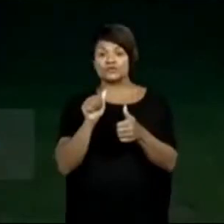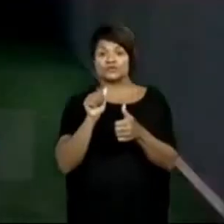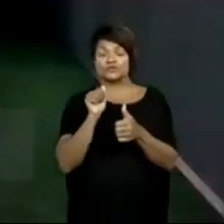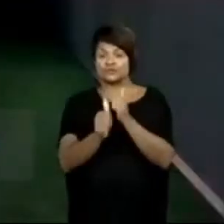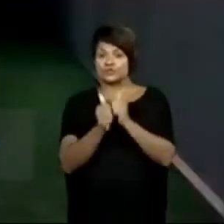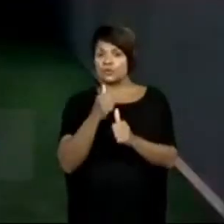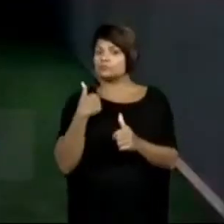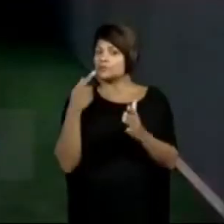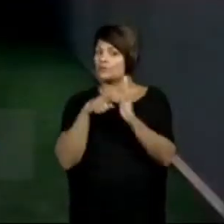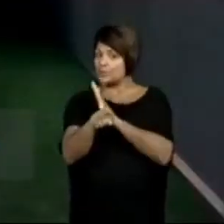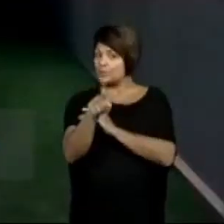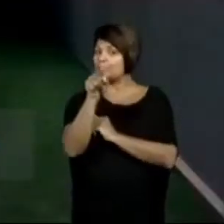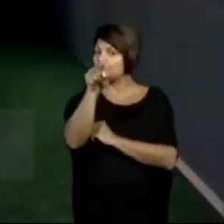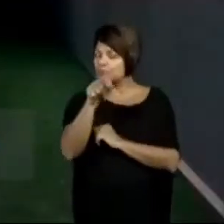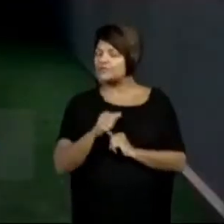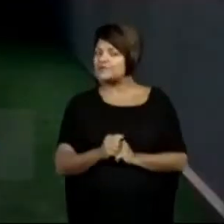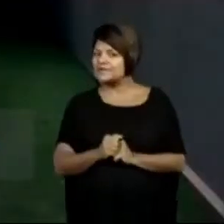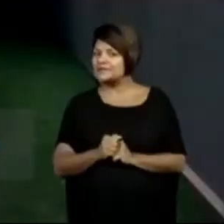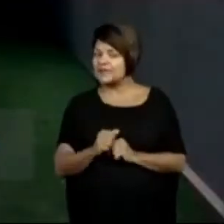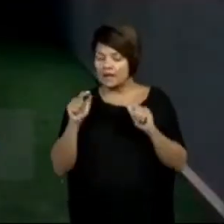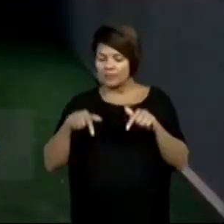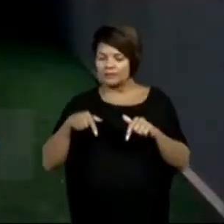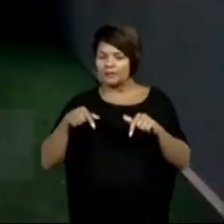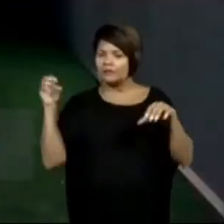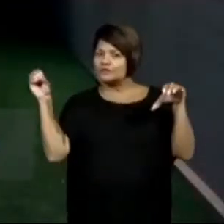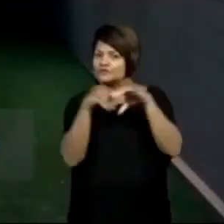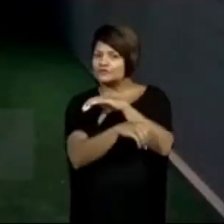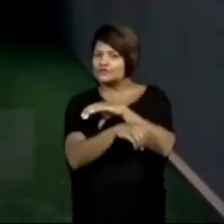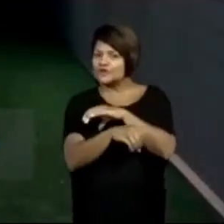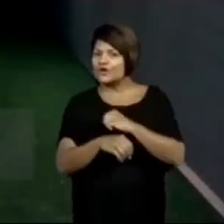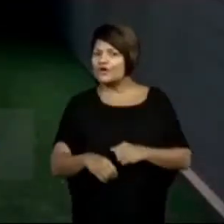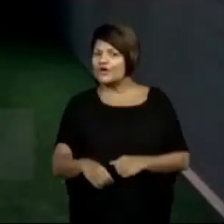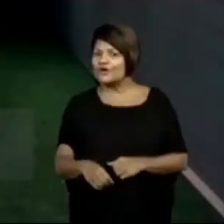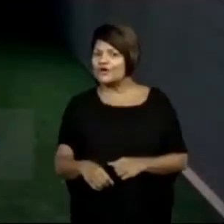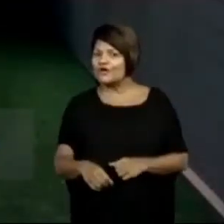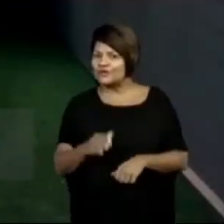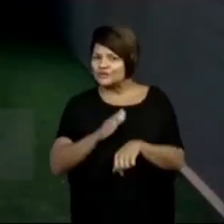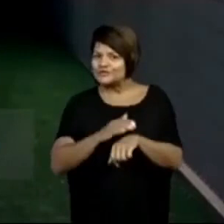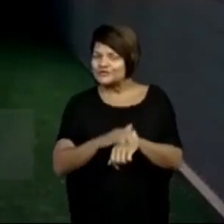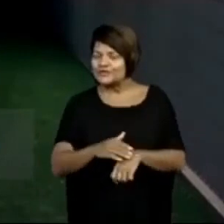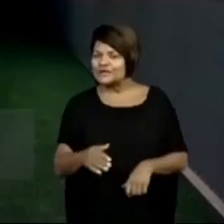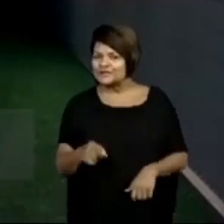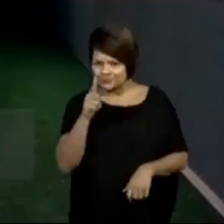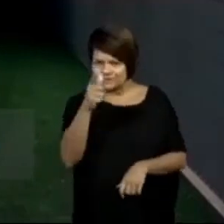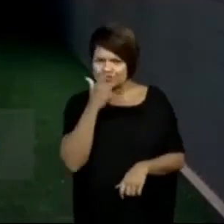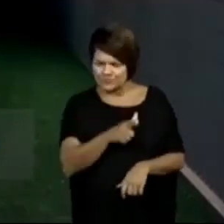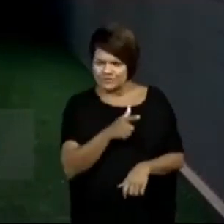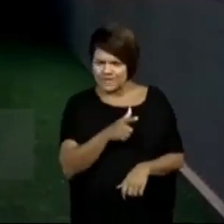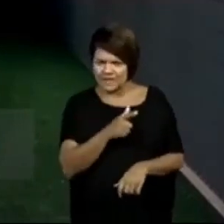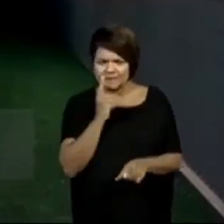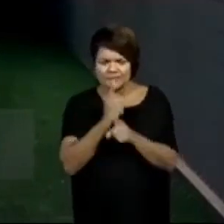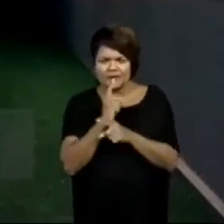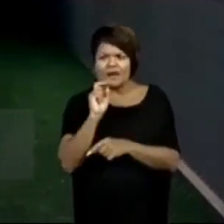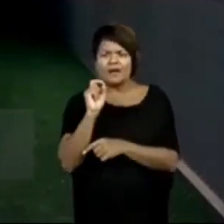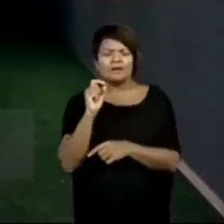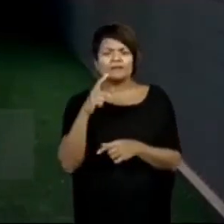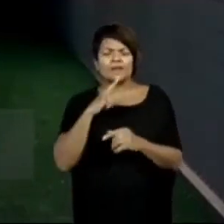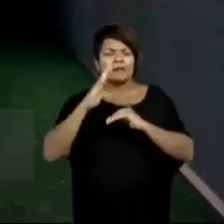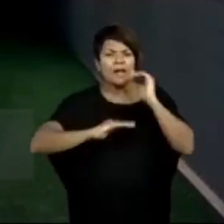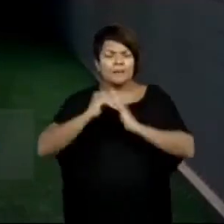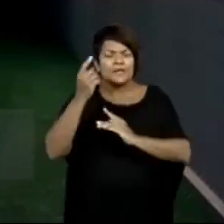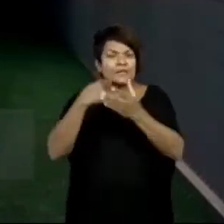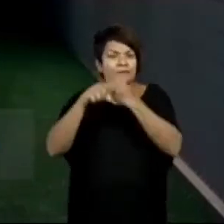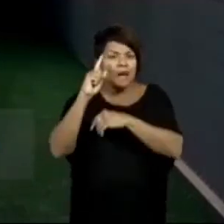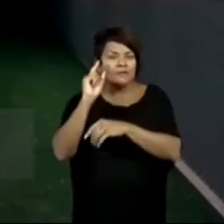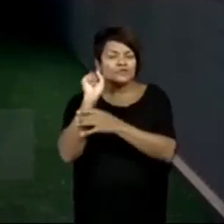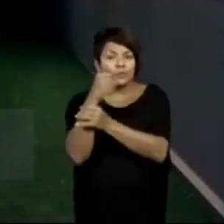uma perguntinha para vocês. Aqui no Chute a Gol, essa atividade que fizemos, vocês conseguem identificar alguma habilidade